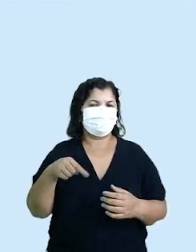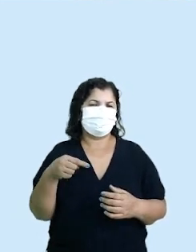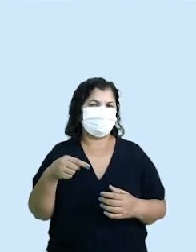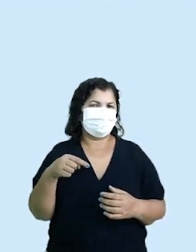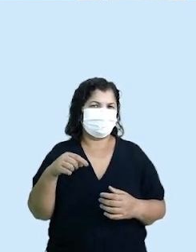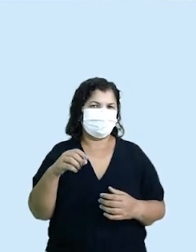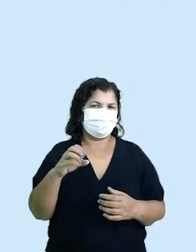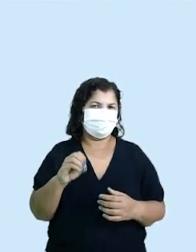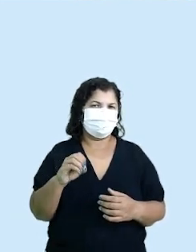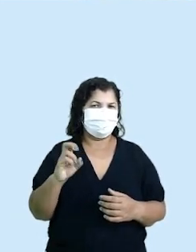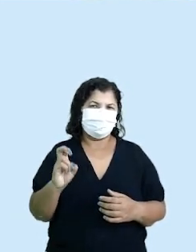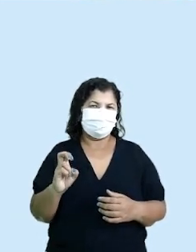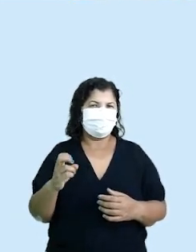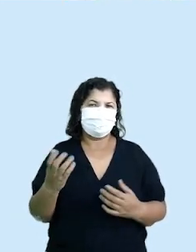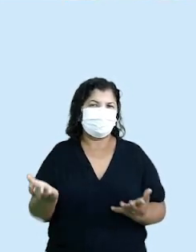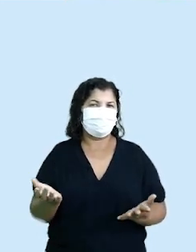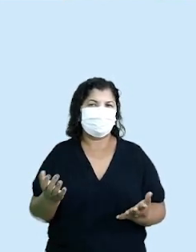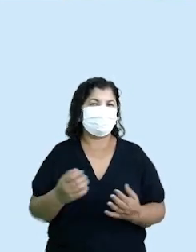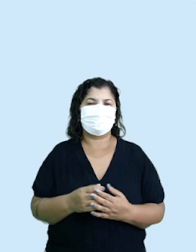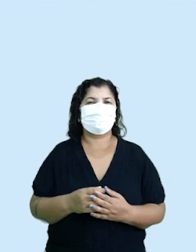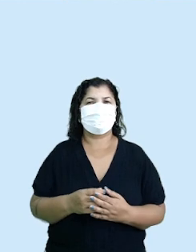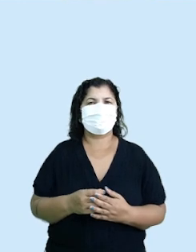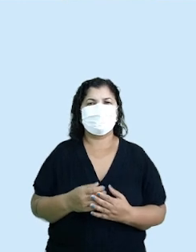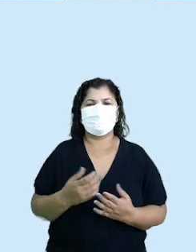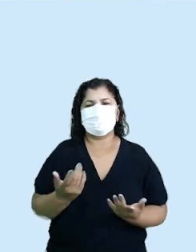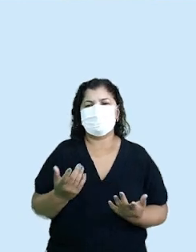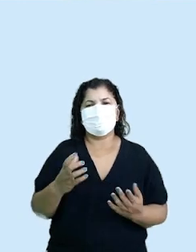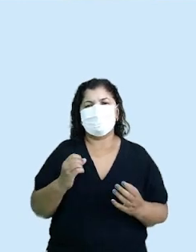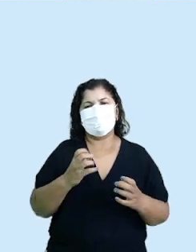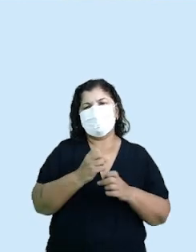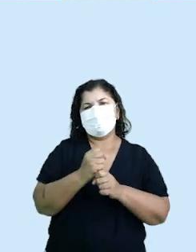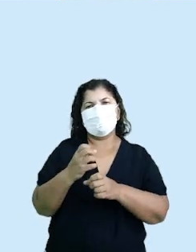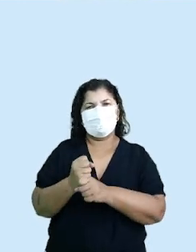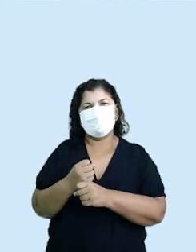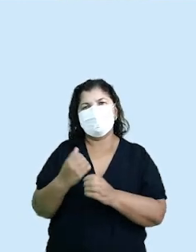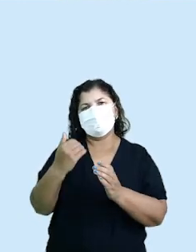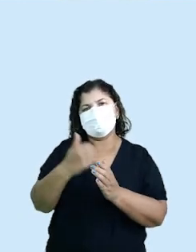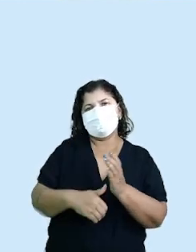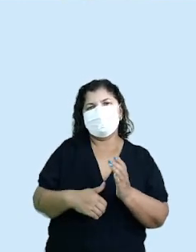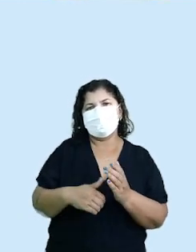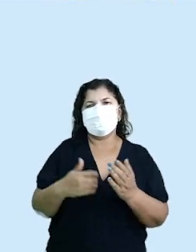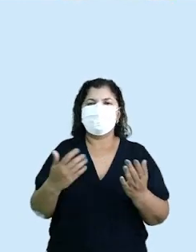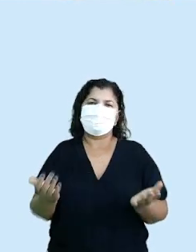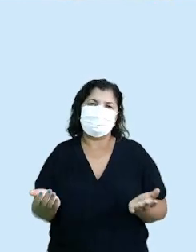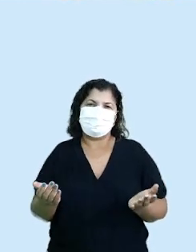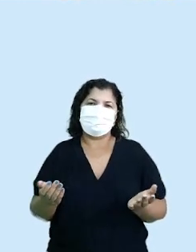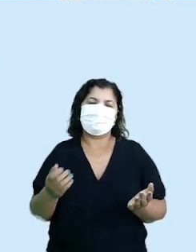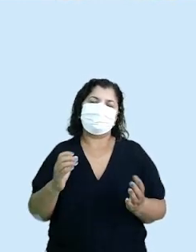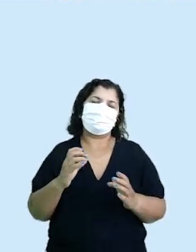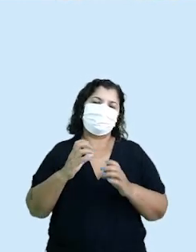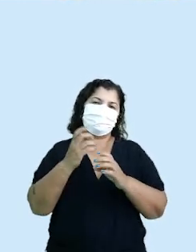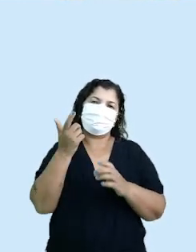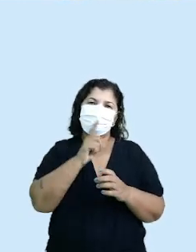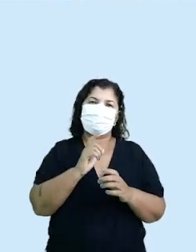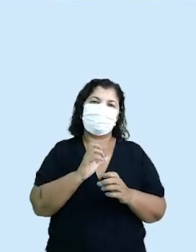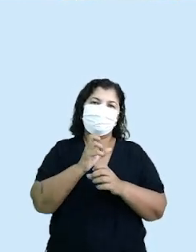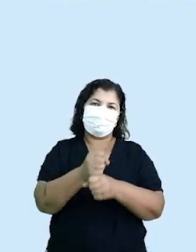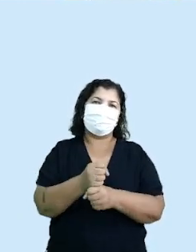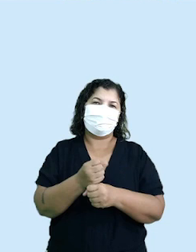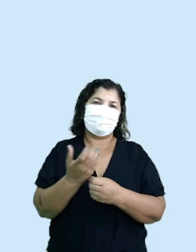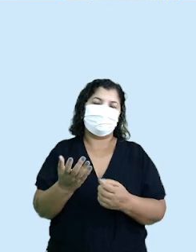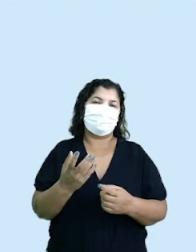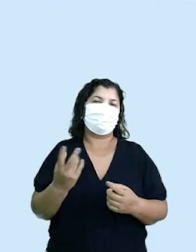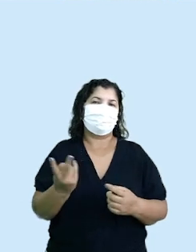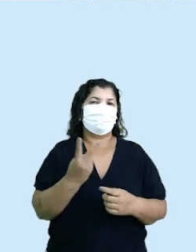3,05. Então, na prática, valores que a priori eu iria subtrair, na prática eu acabo somando. Então, o valor aí